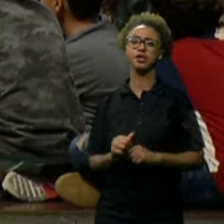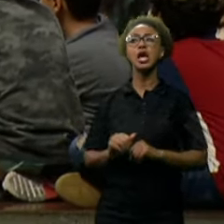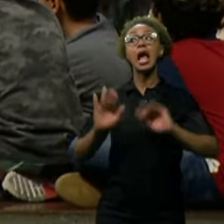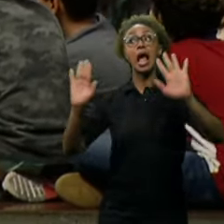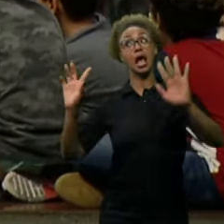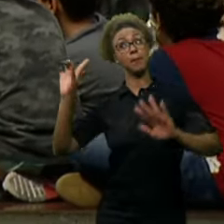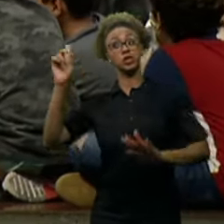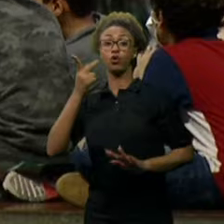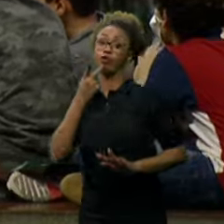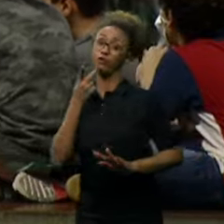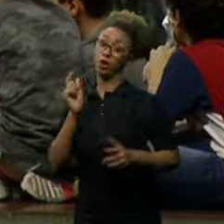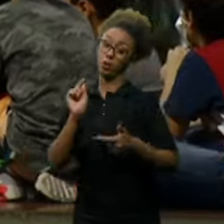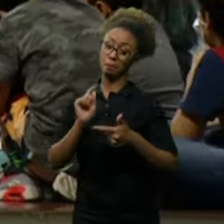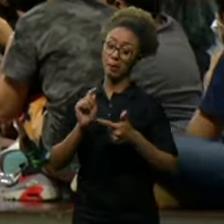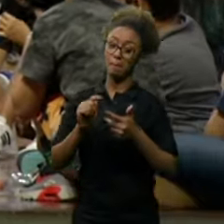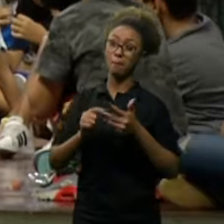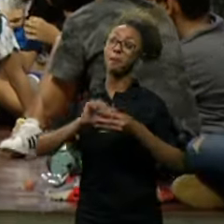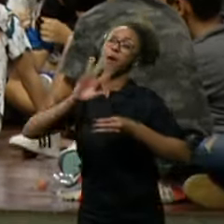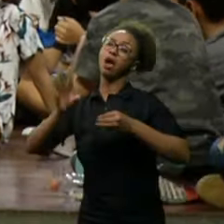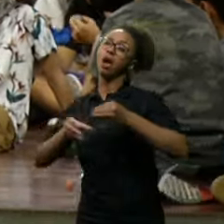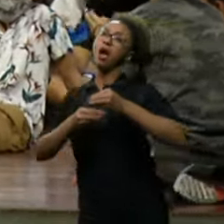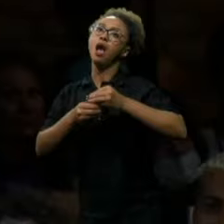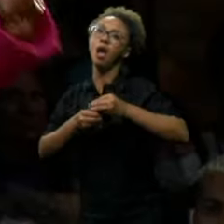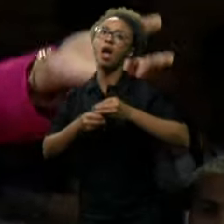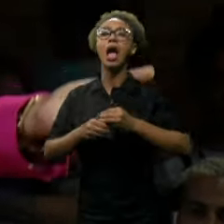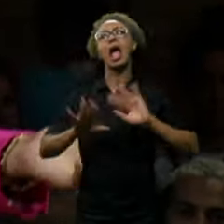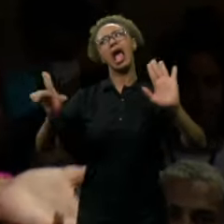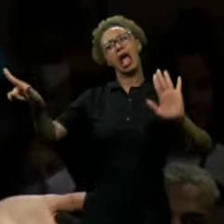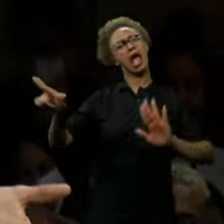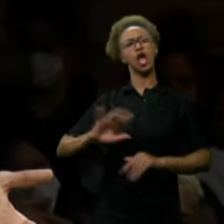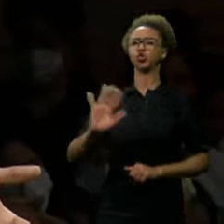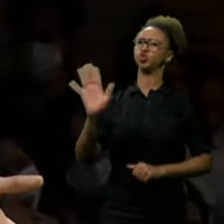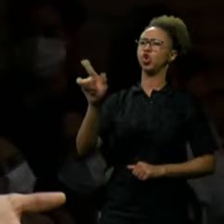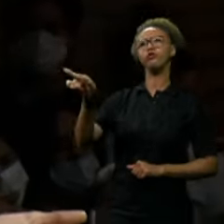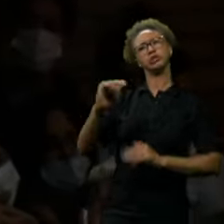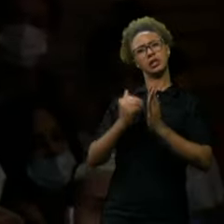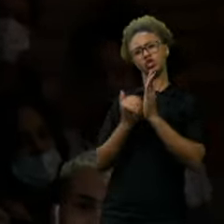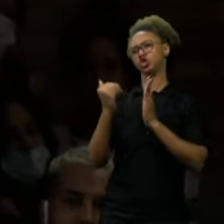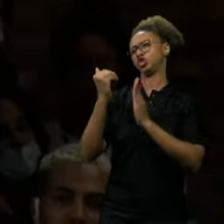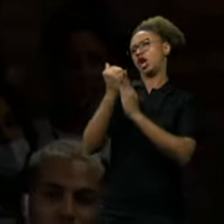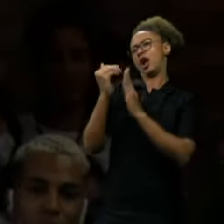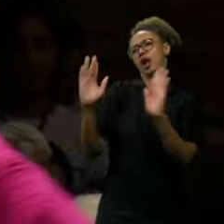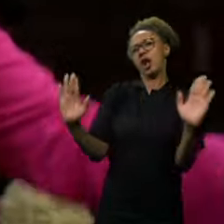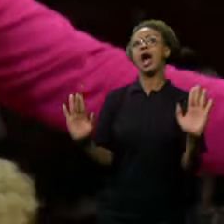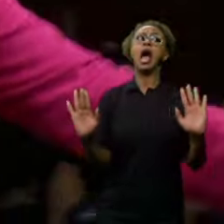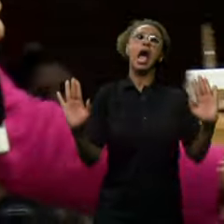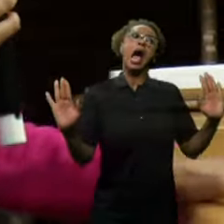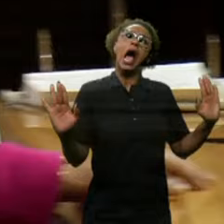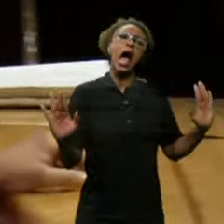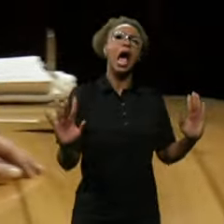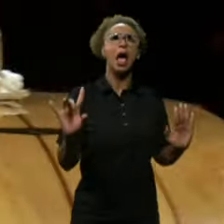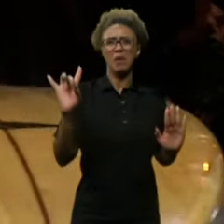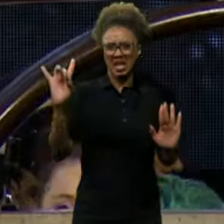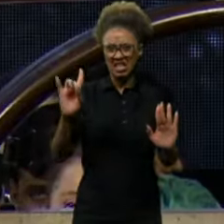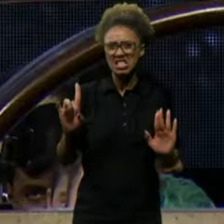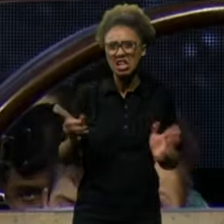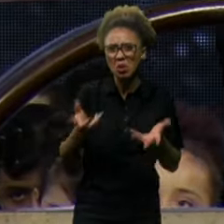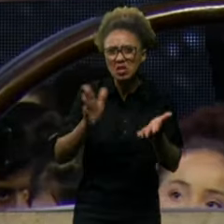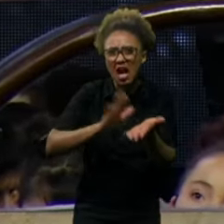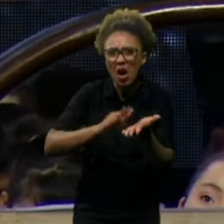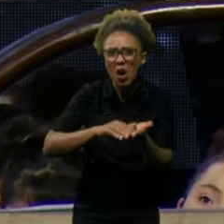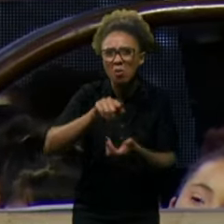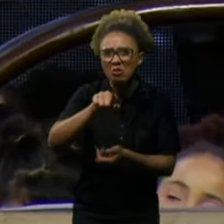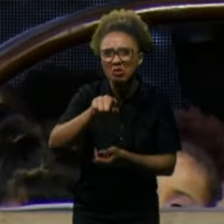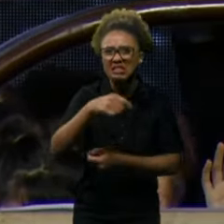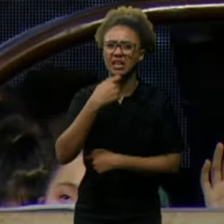foi bem assim que Deus falou amor você também tá está cheirando a mas também Deus não quer tudo isso de